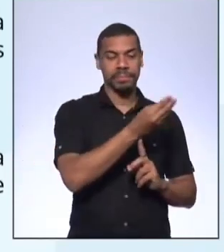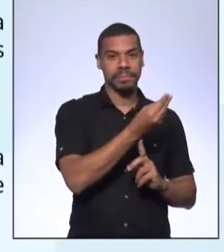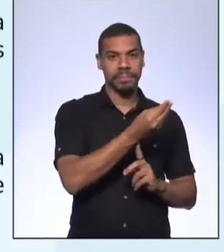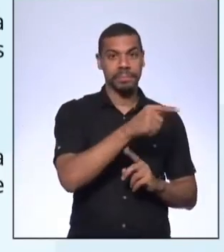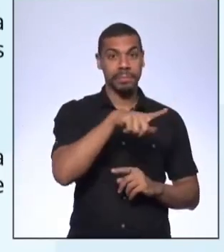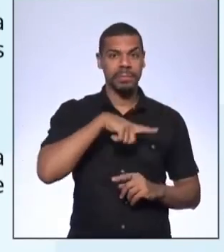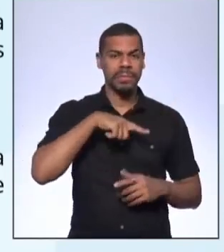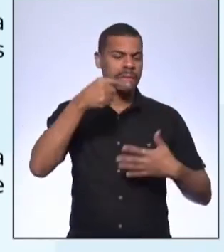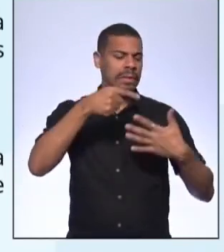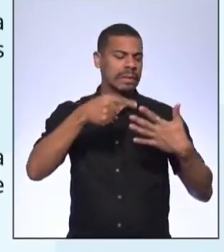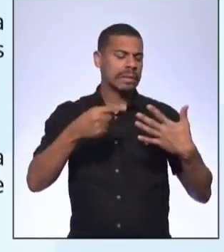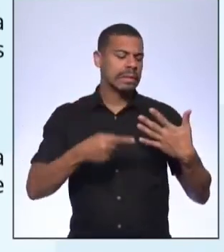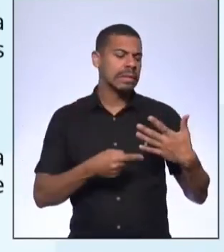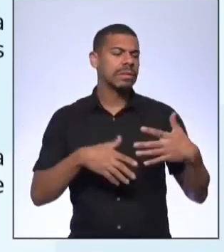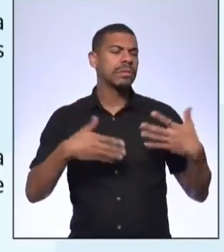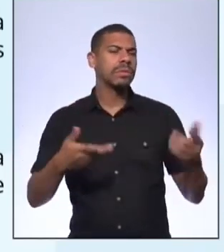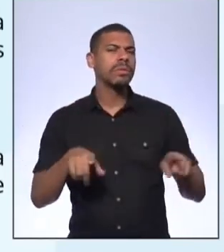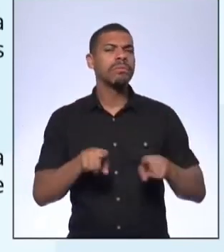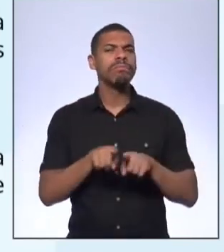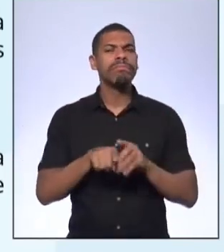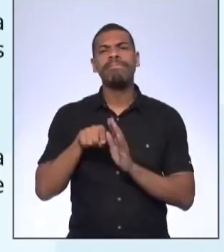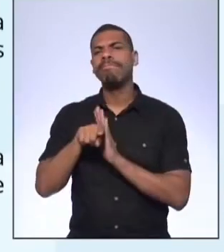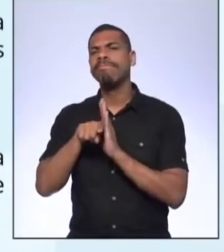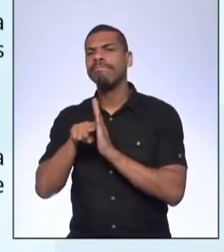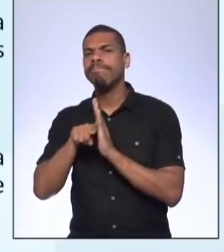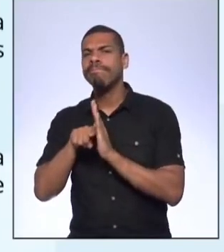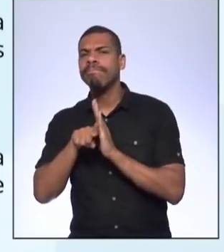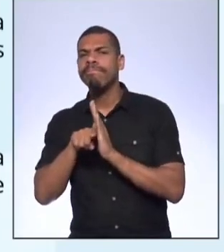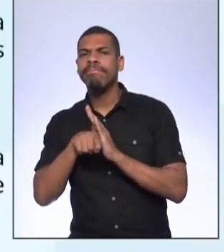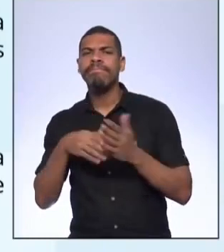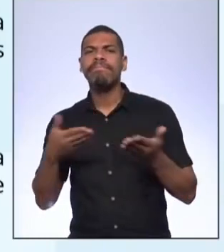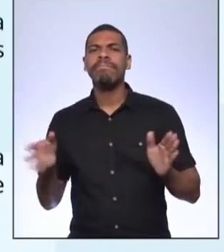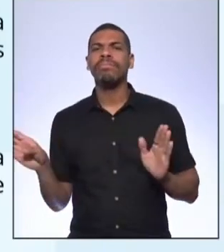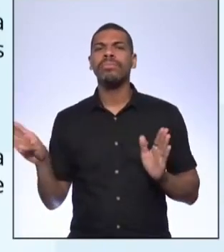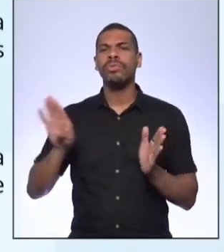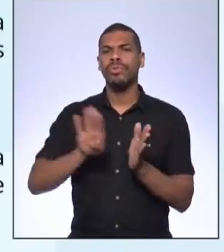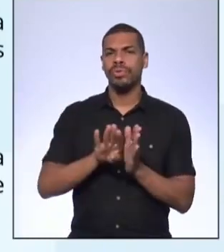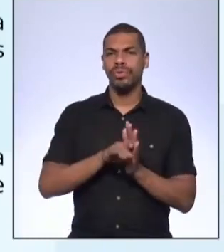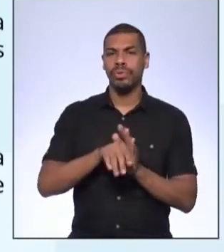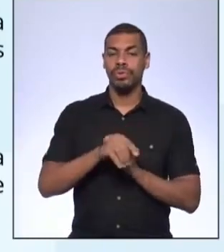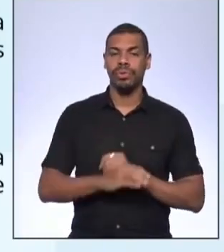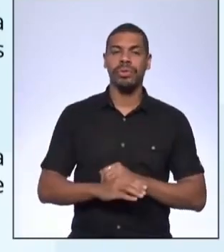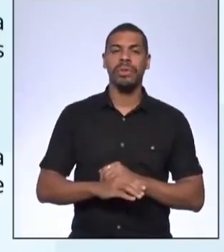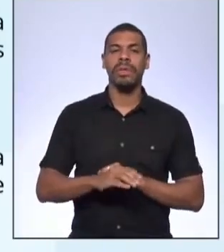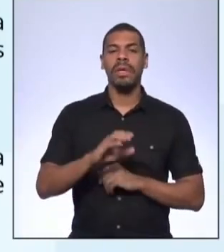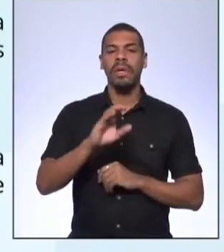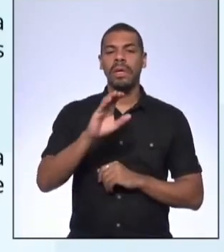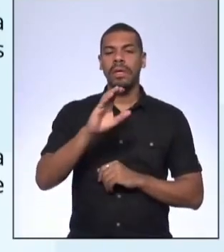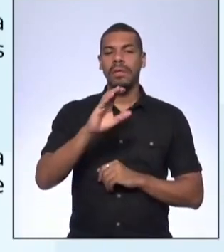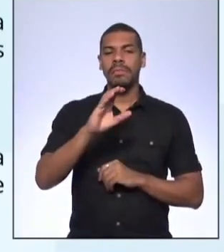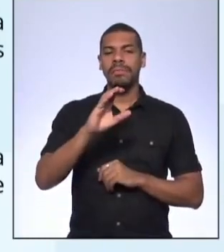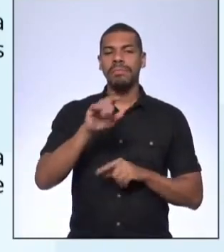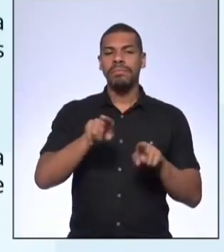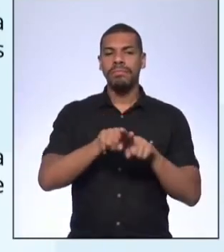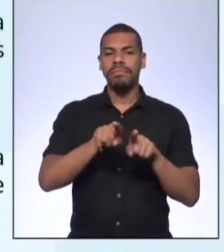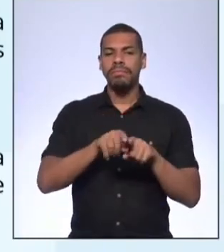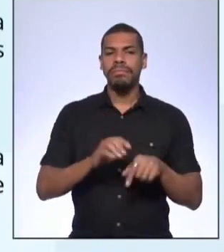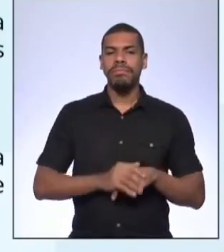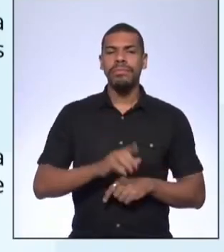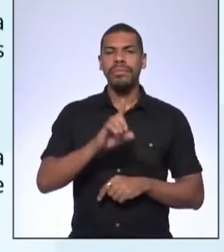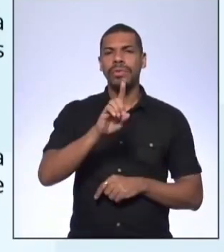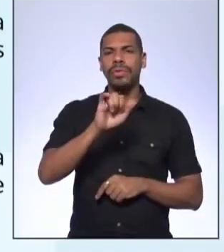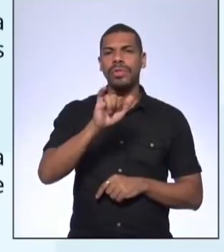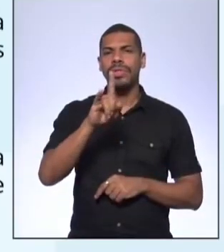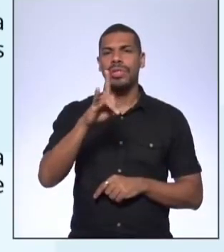vão descrever, identificar e analisar a obra A Chegada de Hernán Cortés em Veracruz, tá? Que a gente vai mostrar para vocês